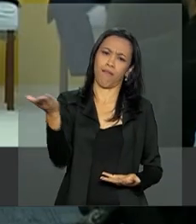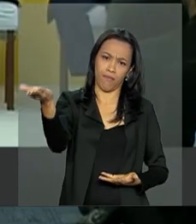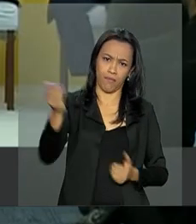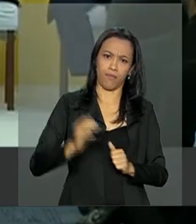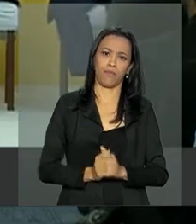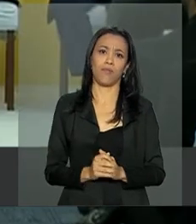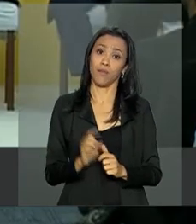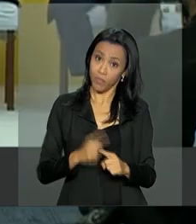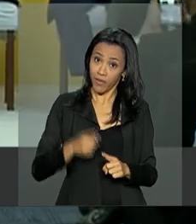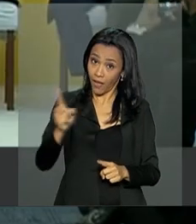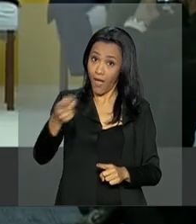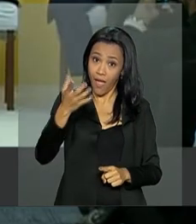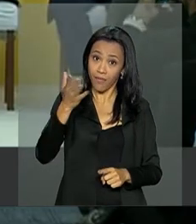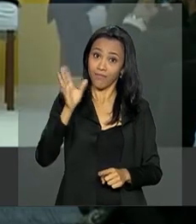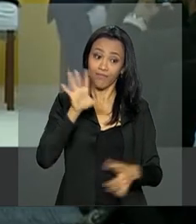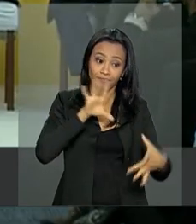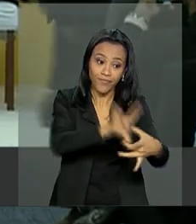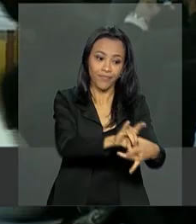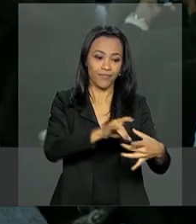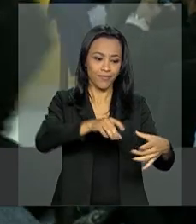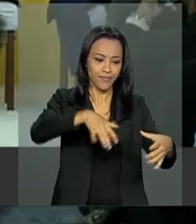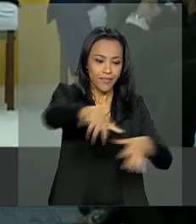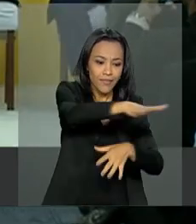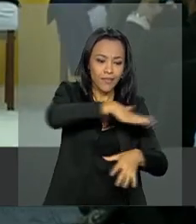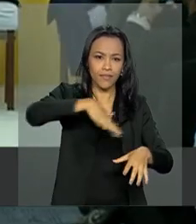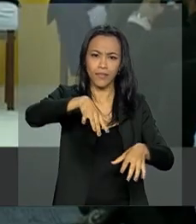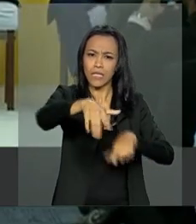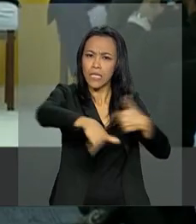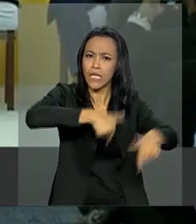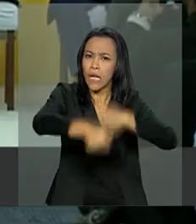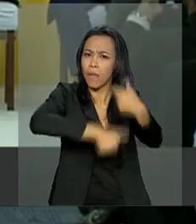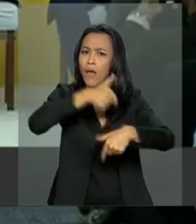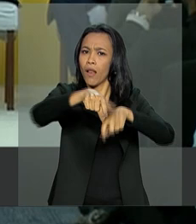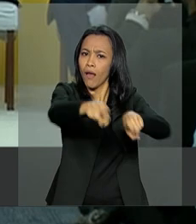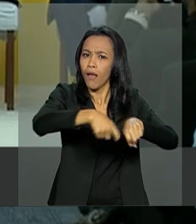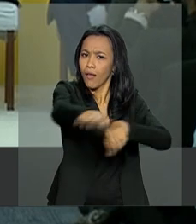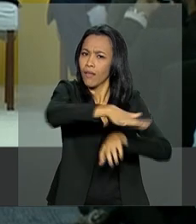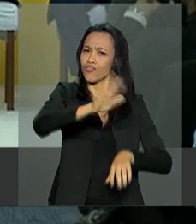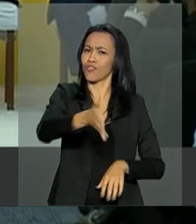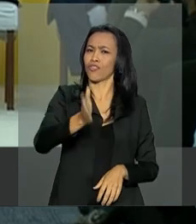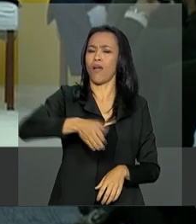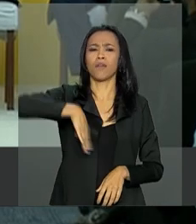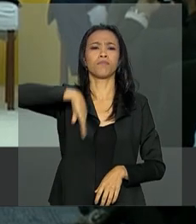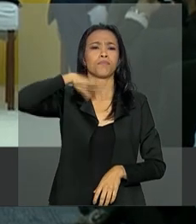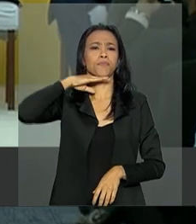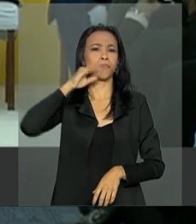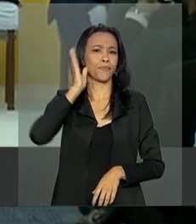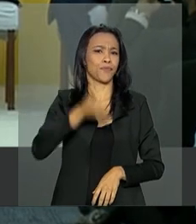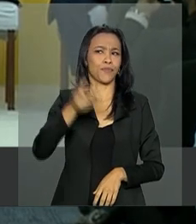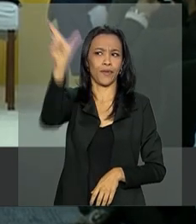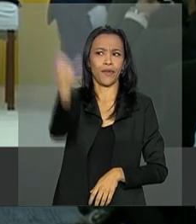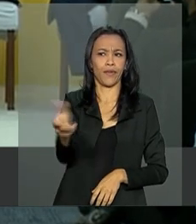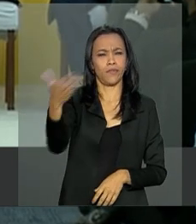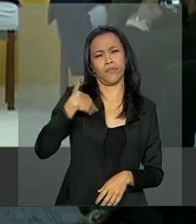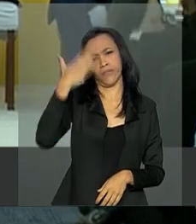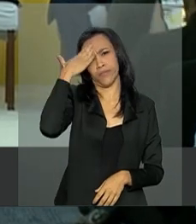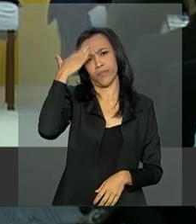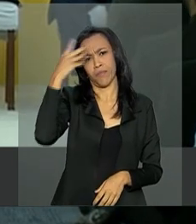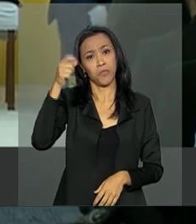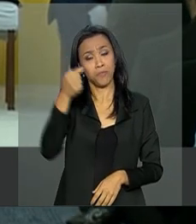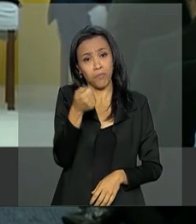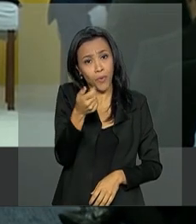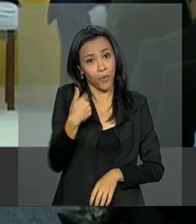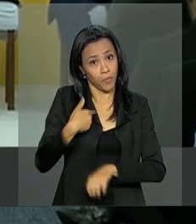é produtor, mas como alguém identificado com o setor. E vejam, como lembrava o Caffarelli, que eu